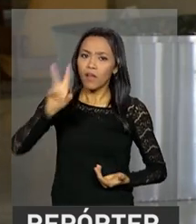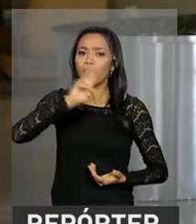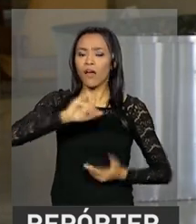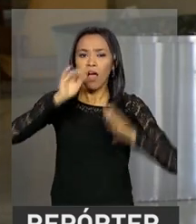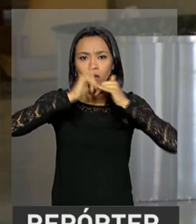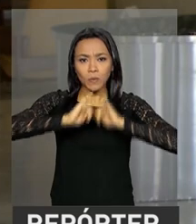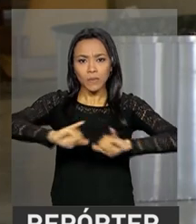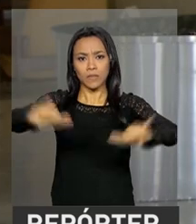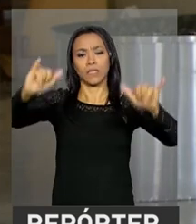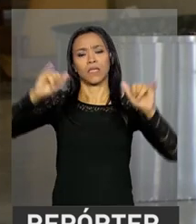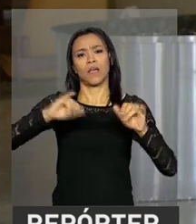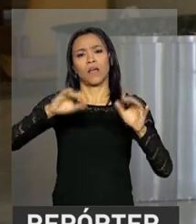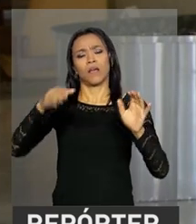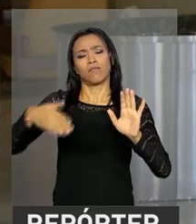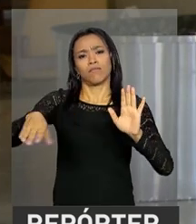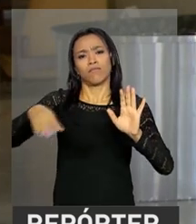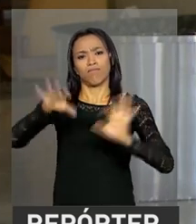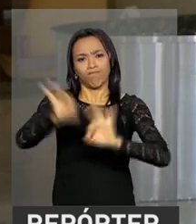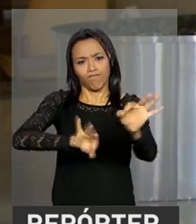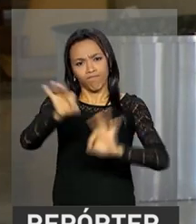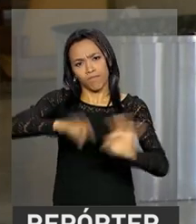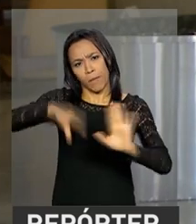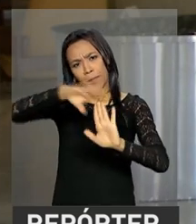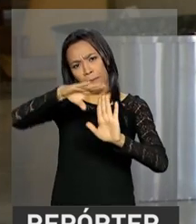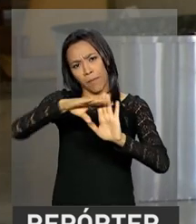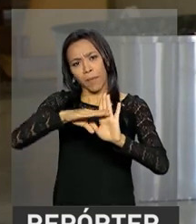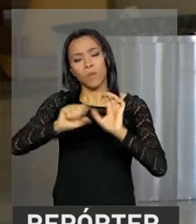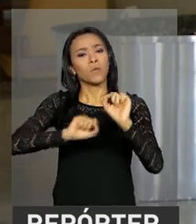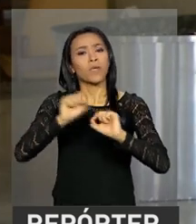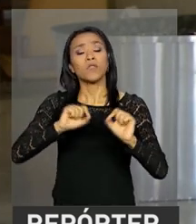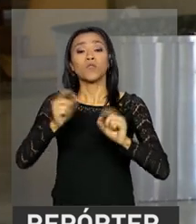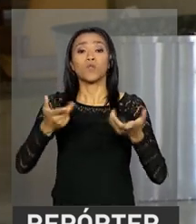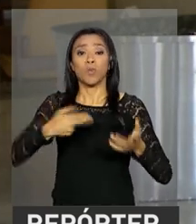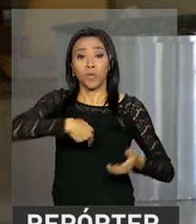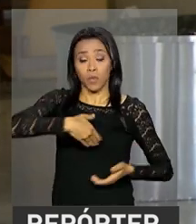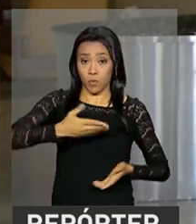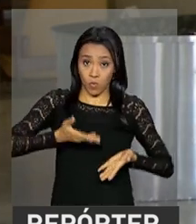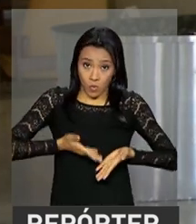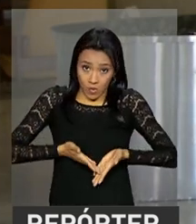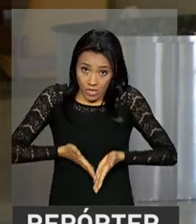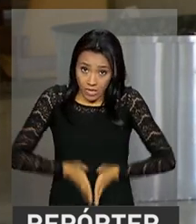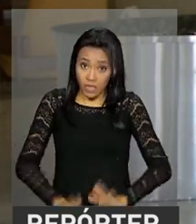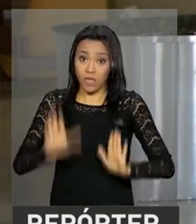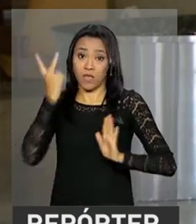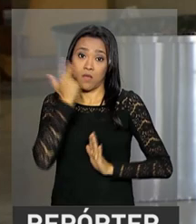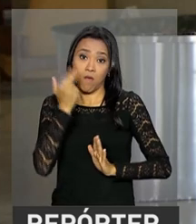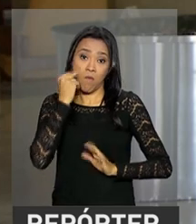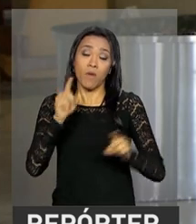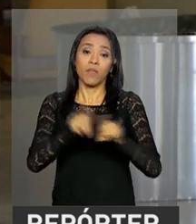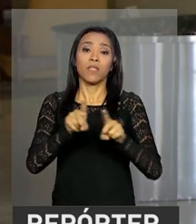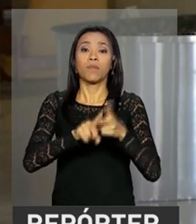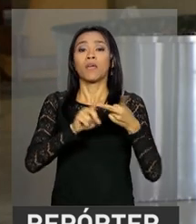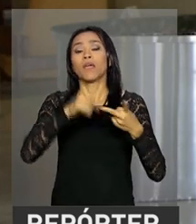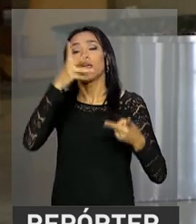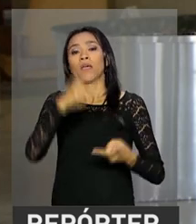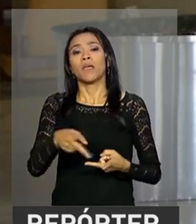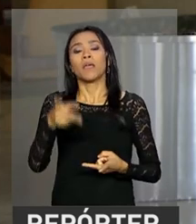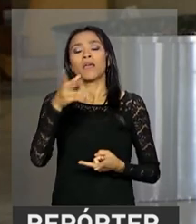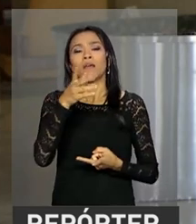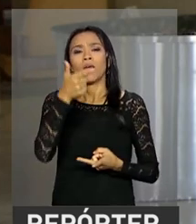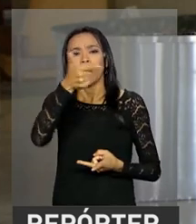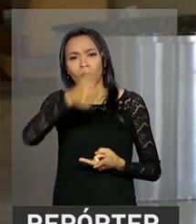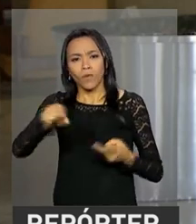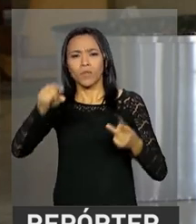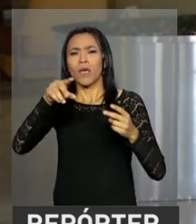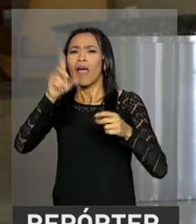aí diretrizes inéditas relativas ao parto normal e ao planejamento reprodutivo. As medidas fazem parte da